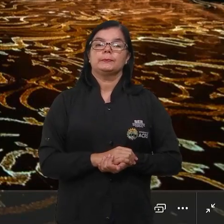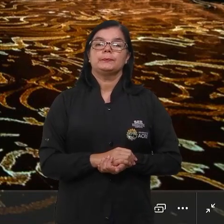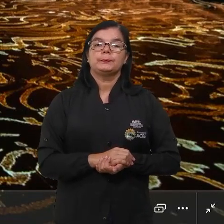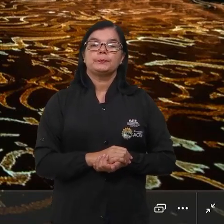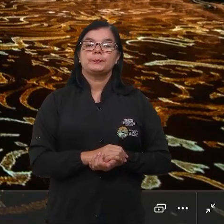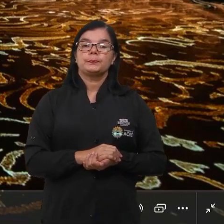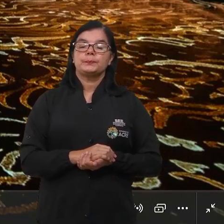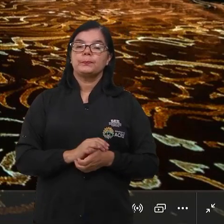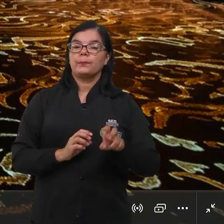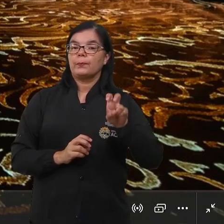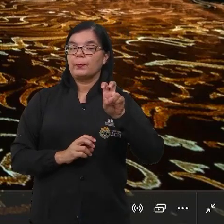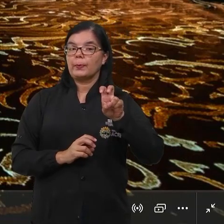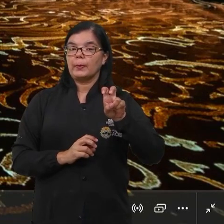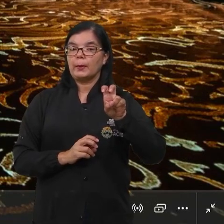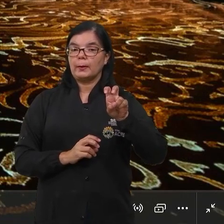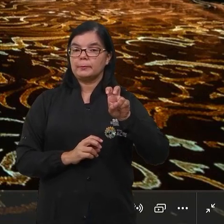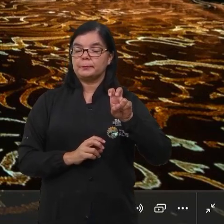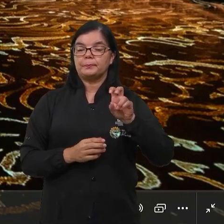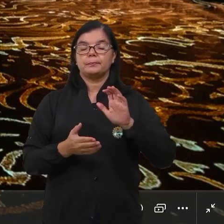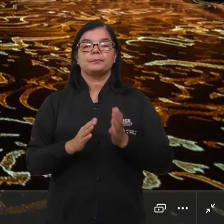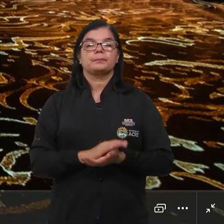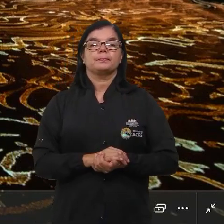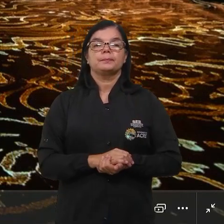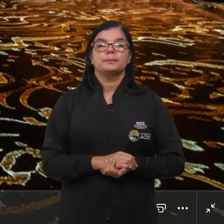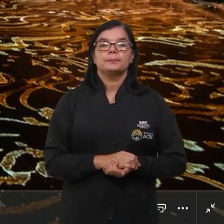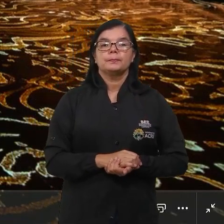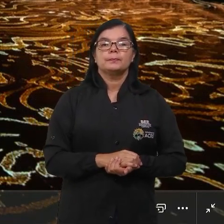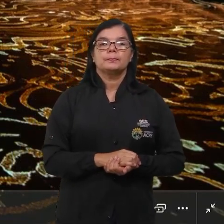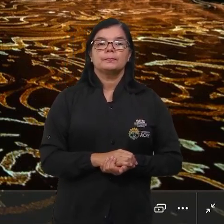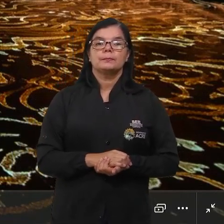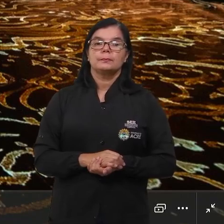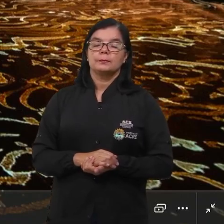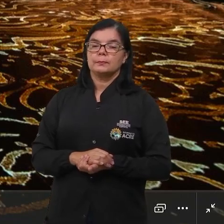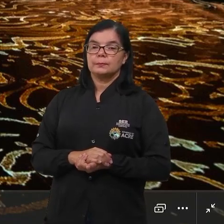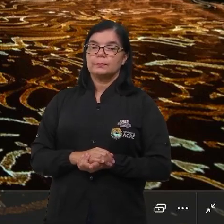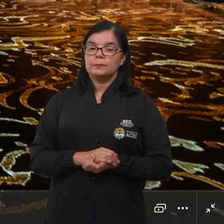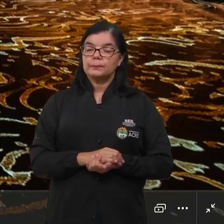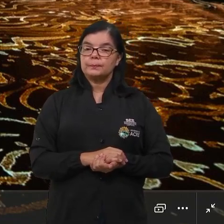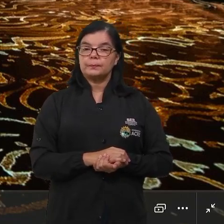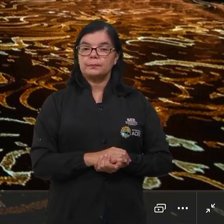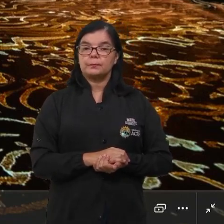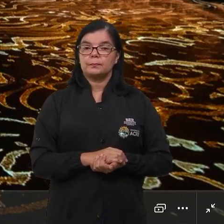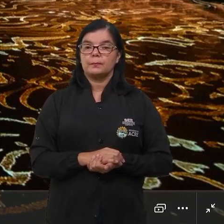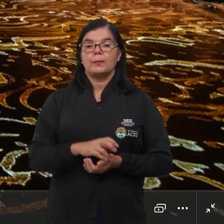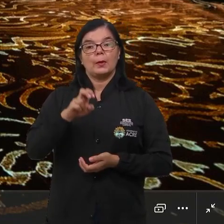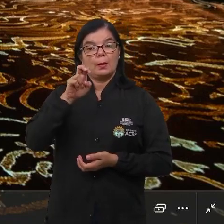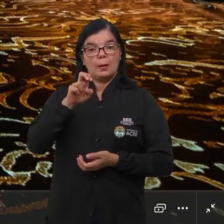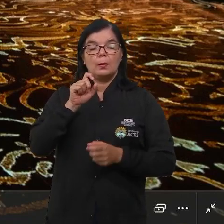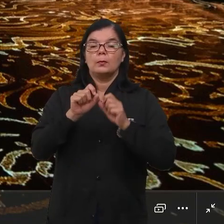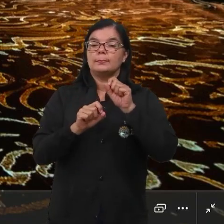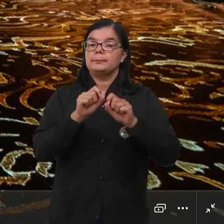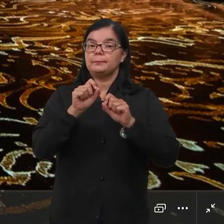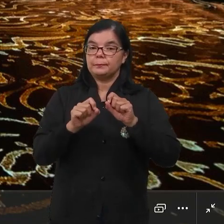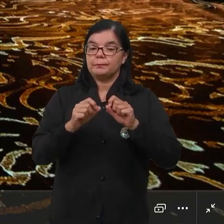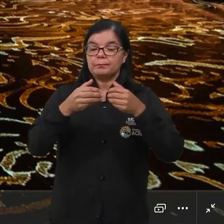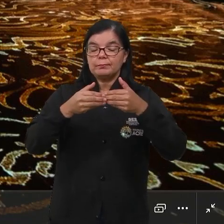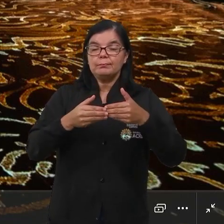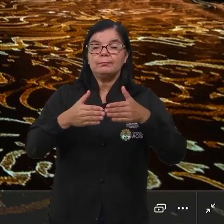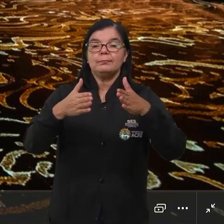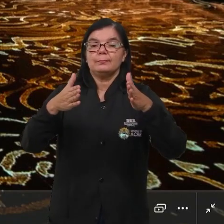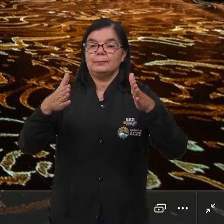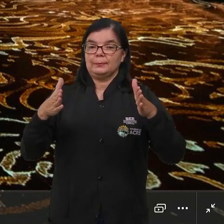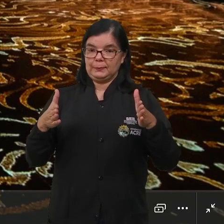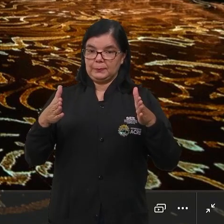para a etapa 5. Essa etapa, ela é a